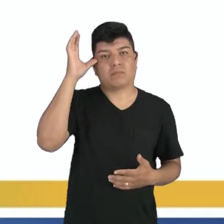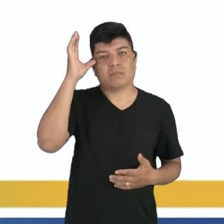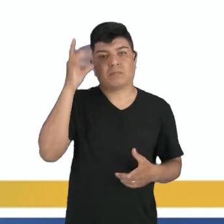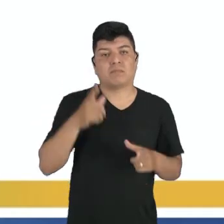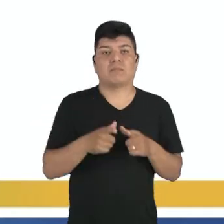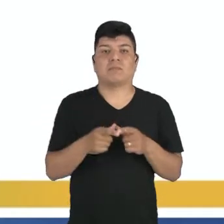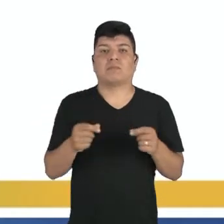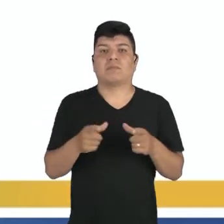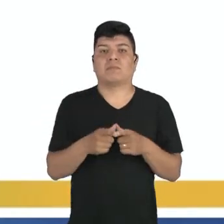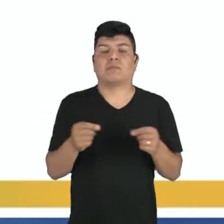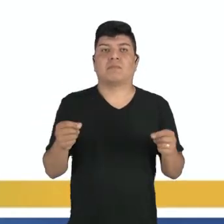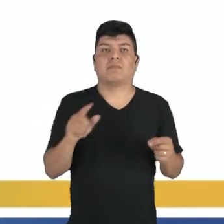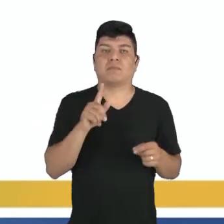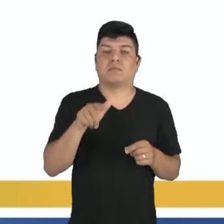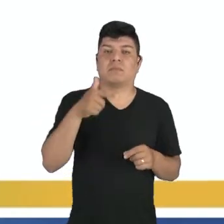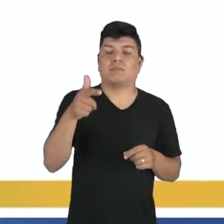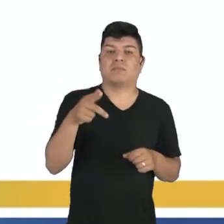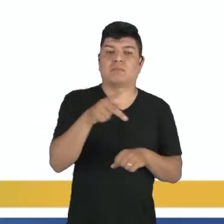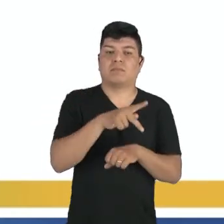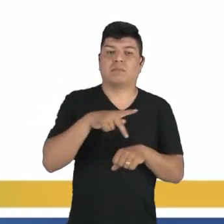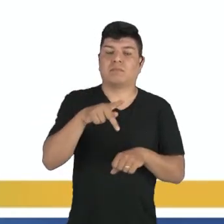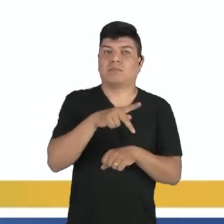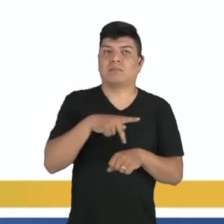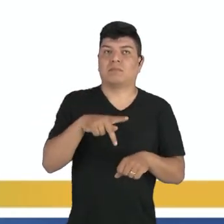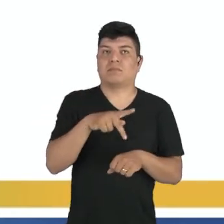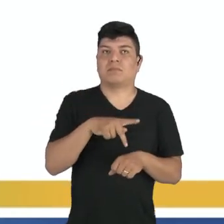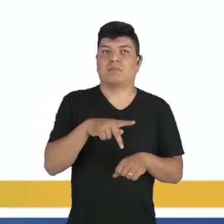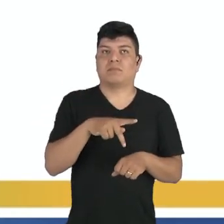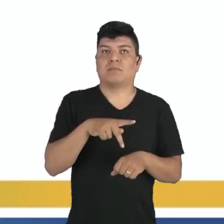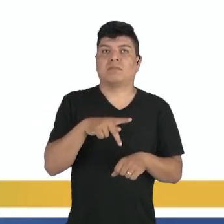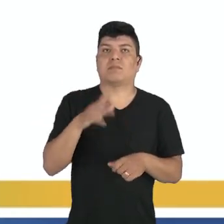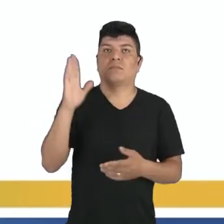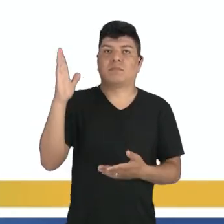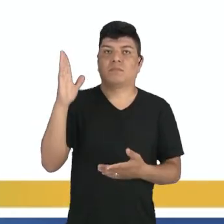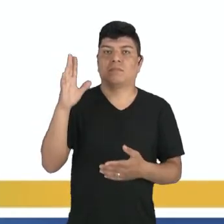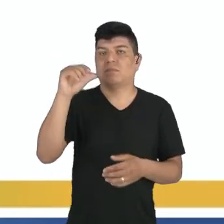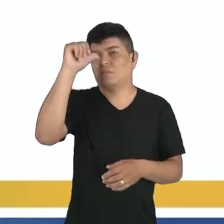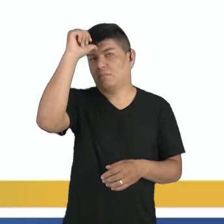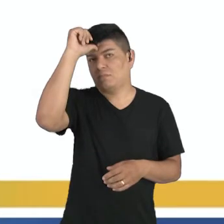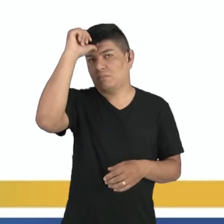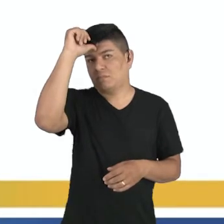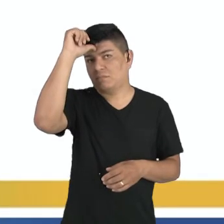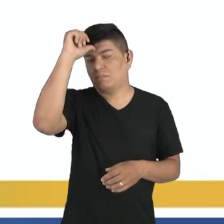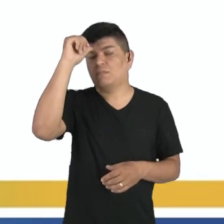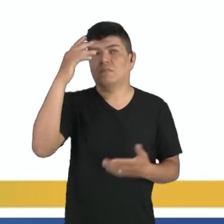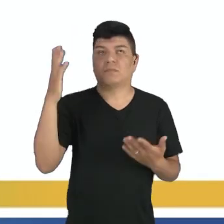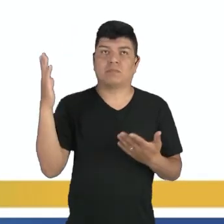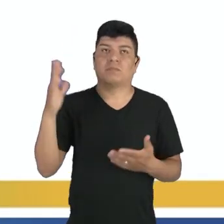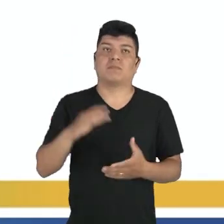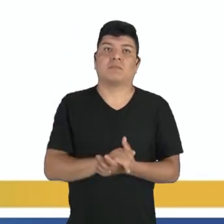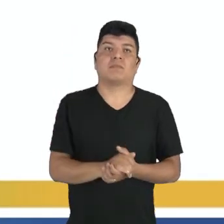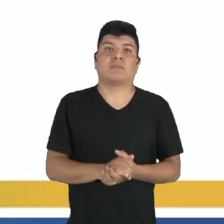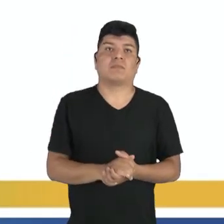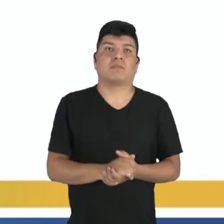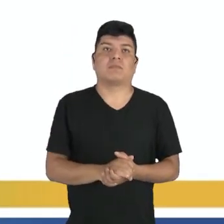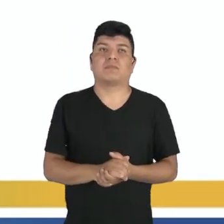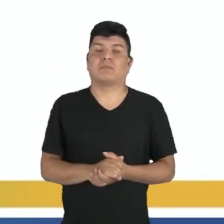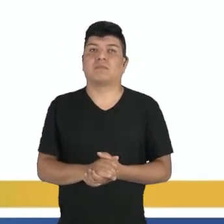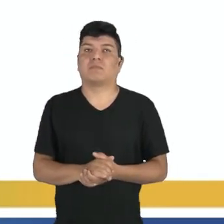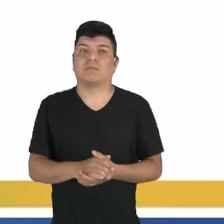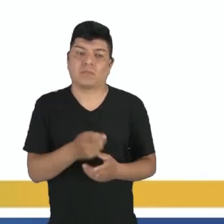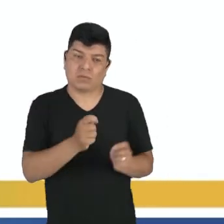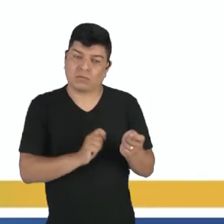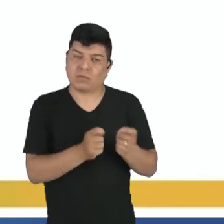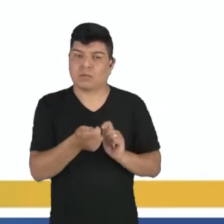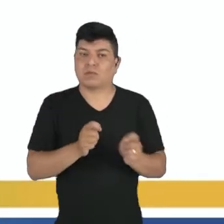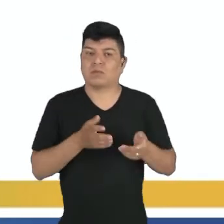Japão e outros países e importância do Oriente Médio também a Índia e apesar dos